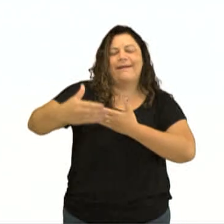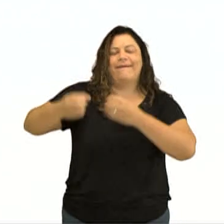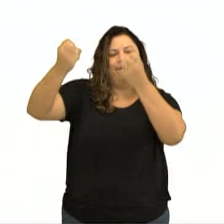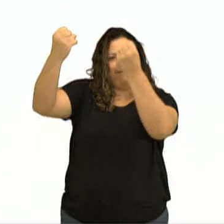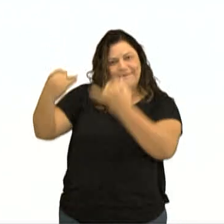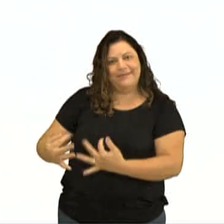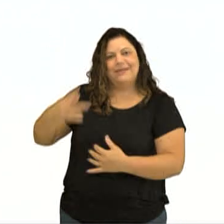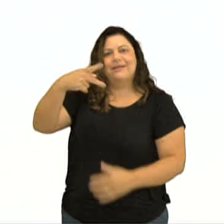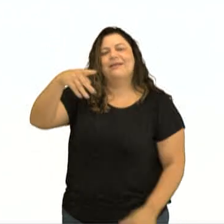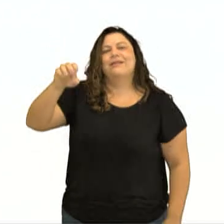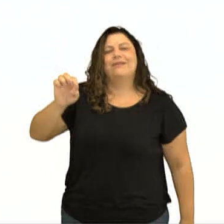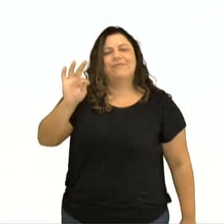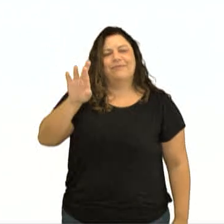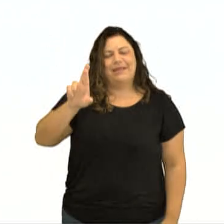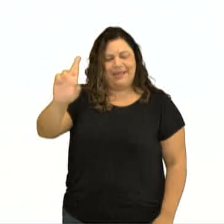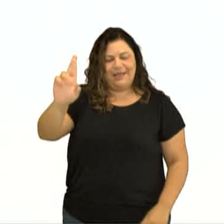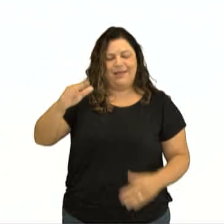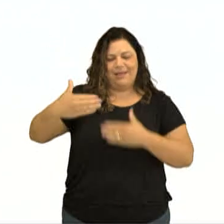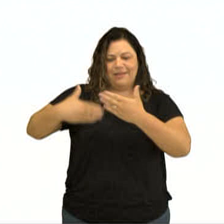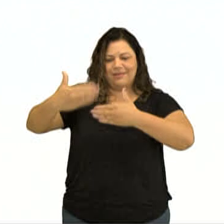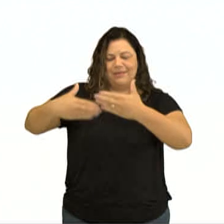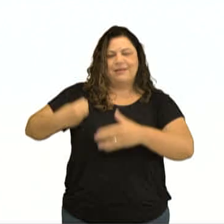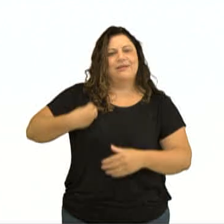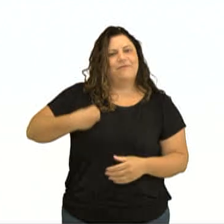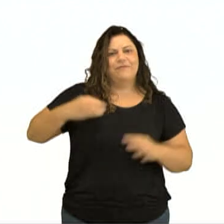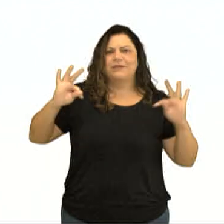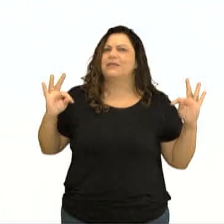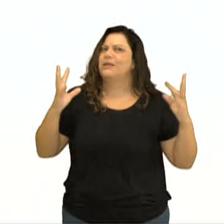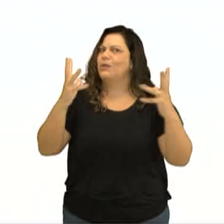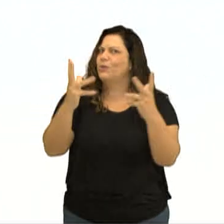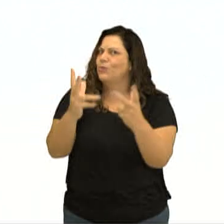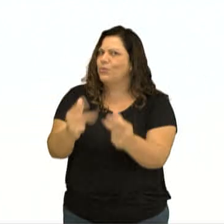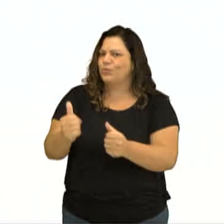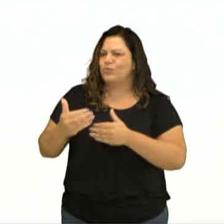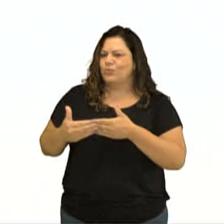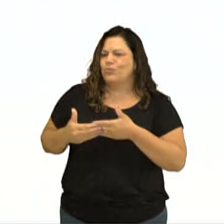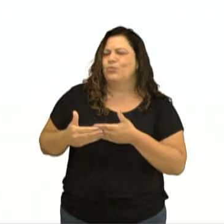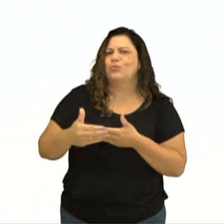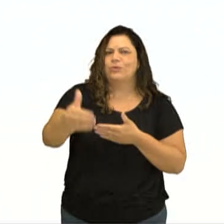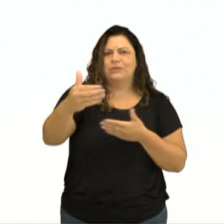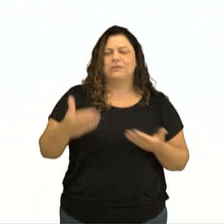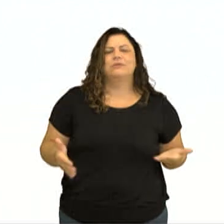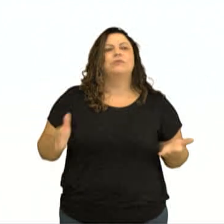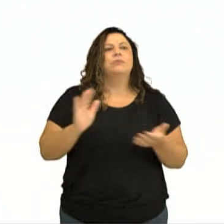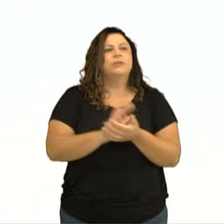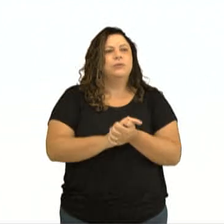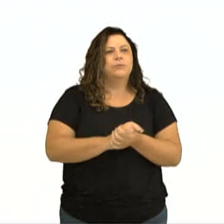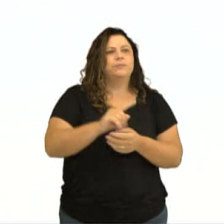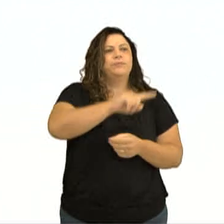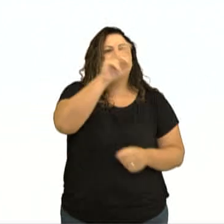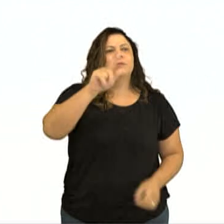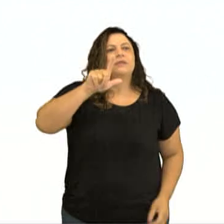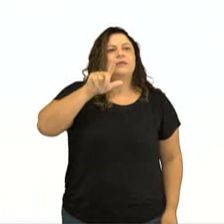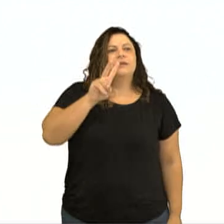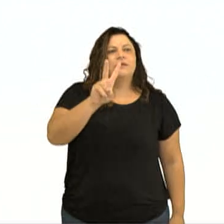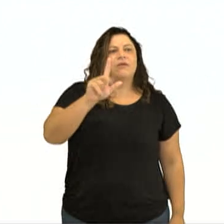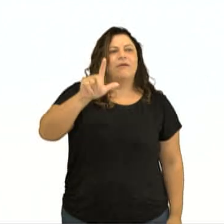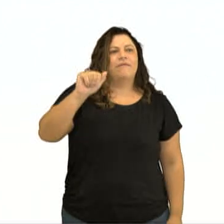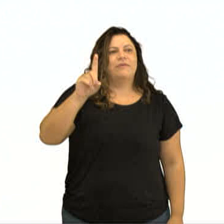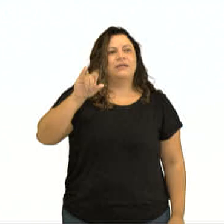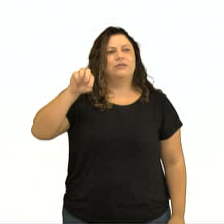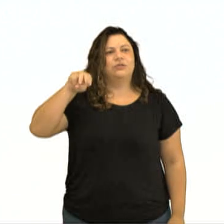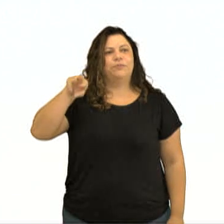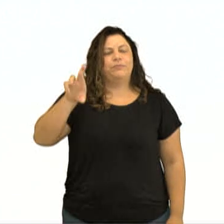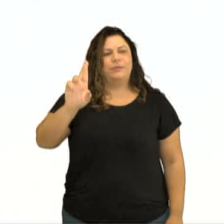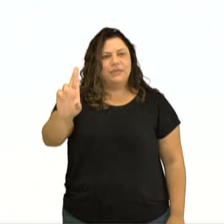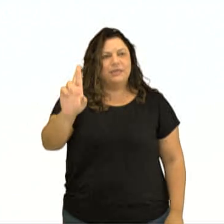Vladimir, em Morfologia do Conto Maravilhoso, Vladimir Prop coloca o início da